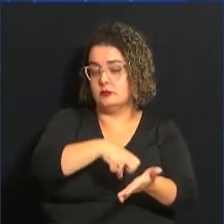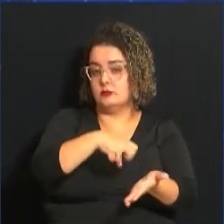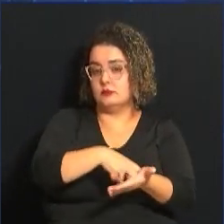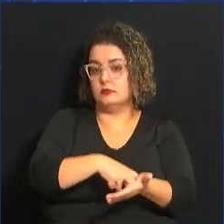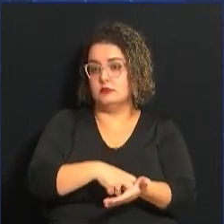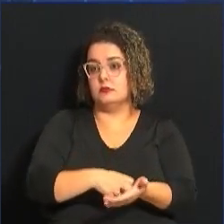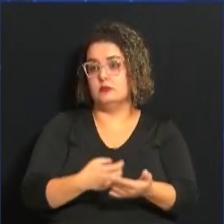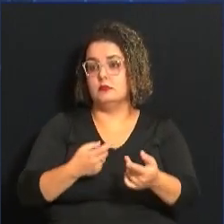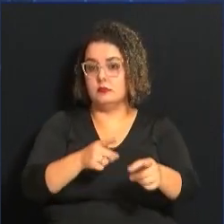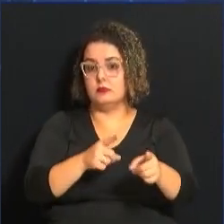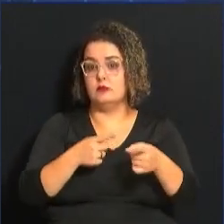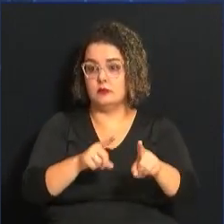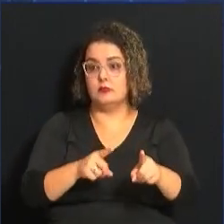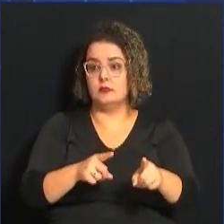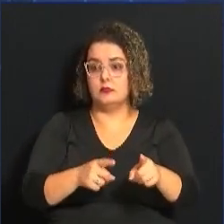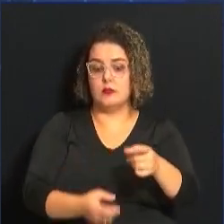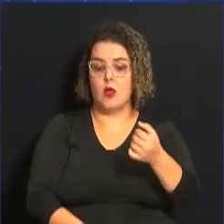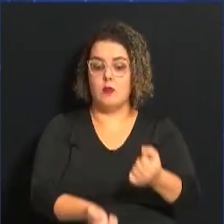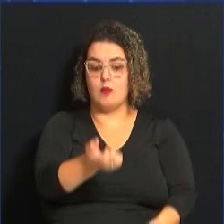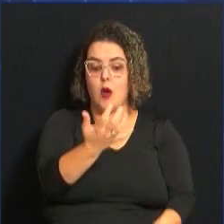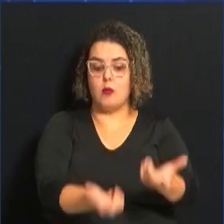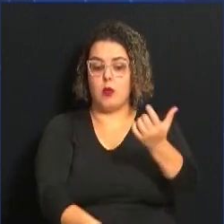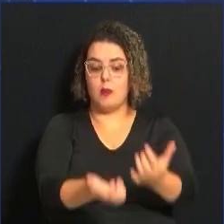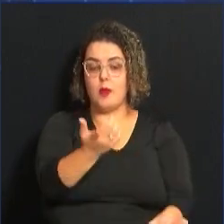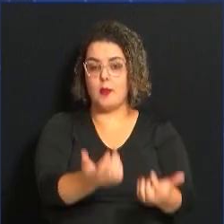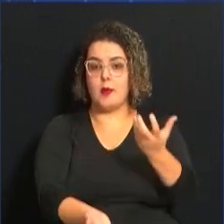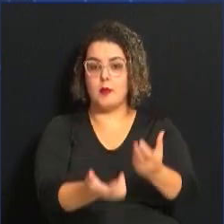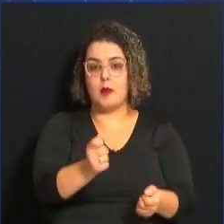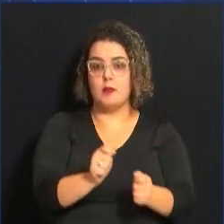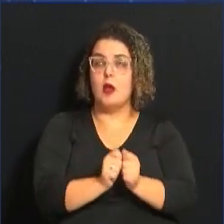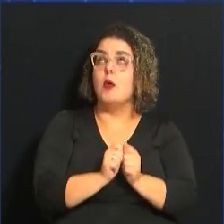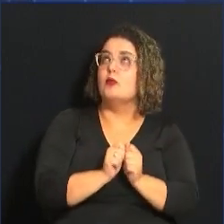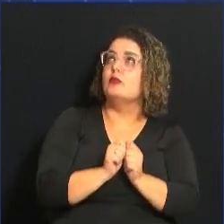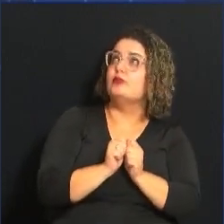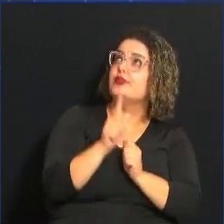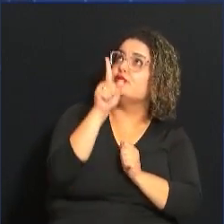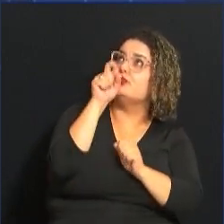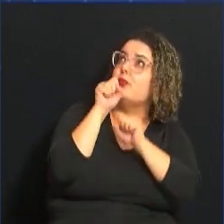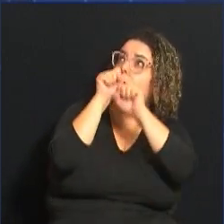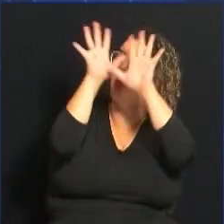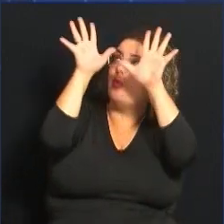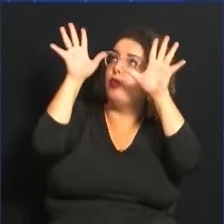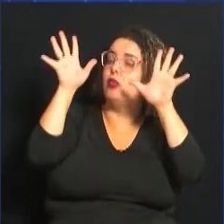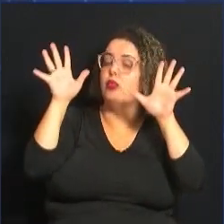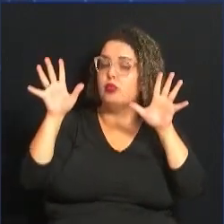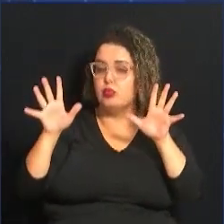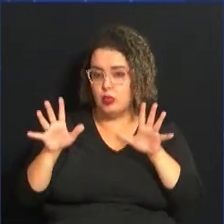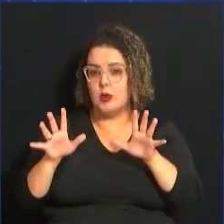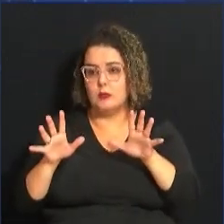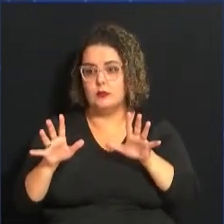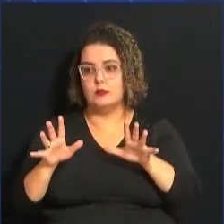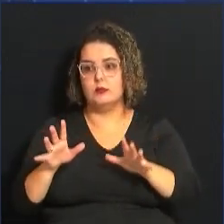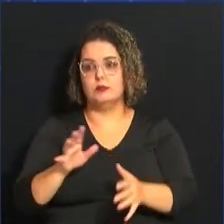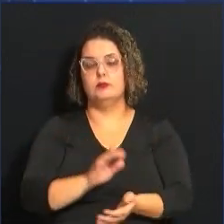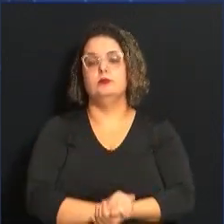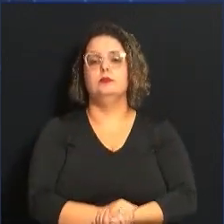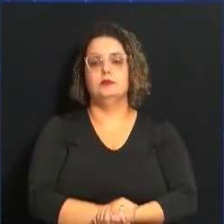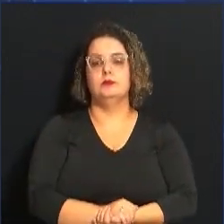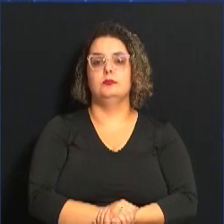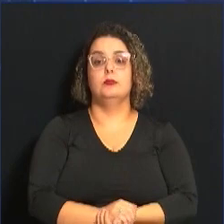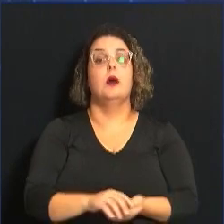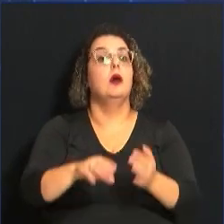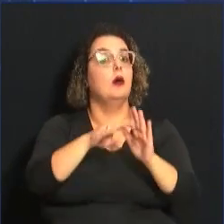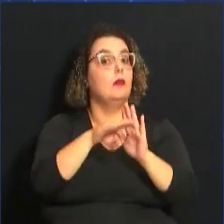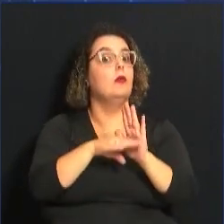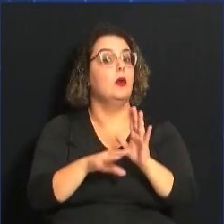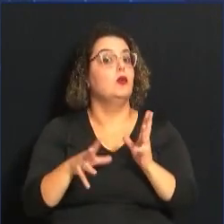provocar queimadas ou soltar fogos de artifícios e artefatos pirotécnicos. A pauta completa